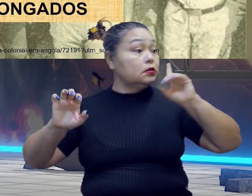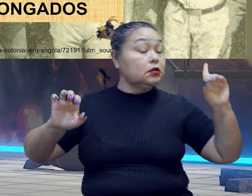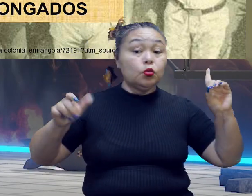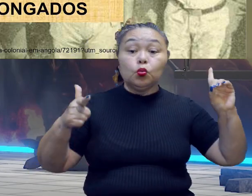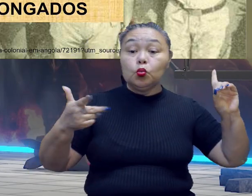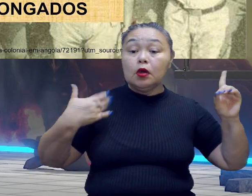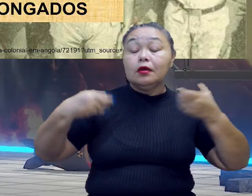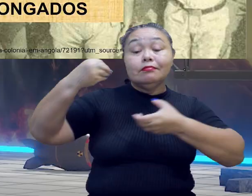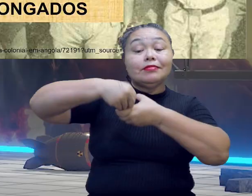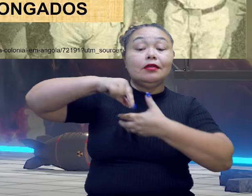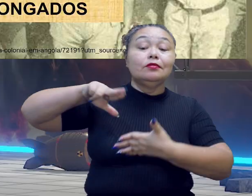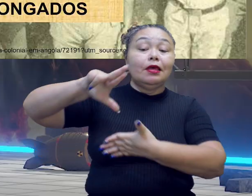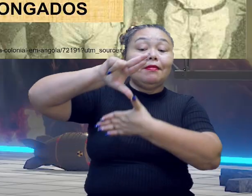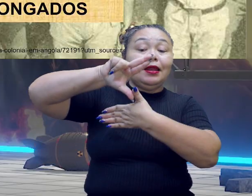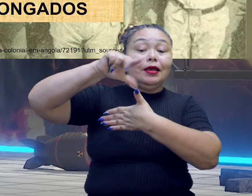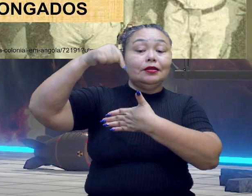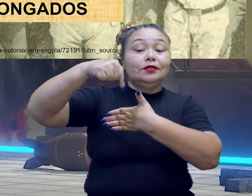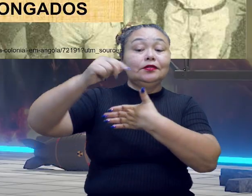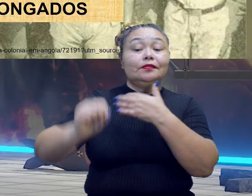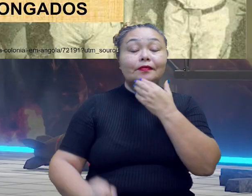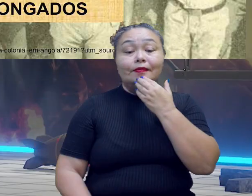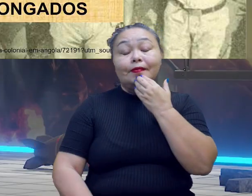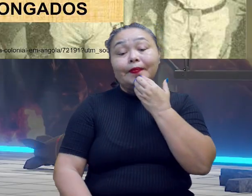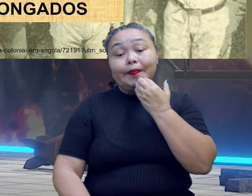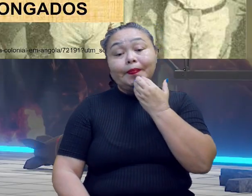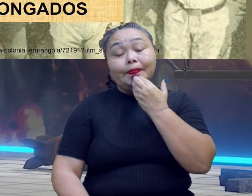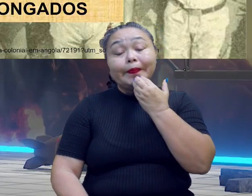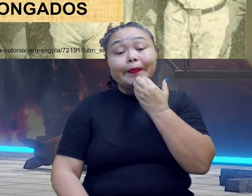direita dentro da América Latina.